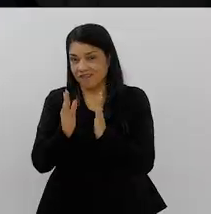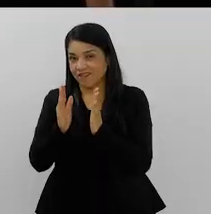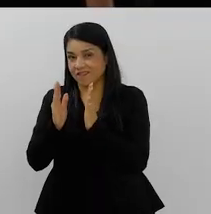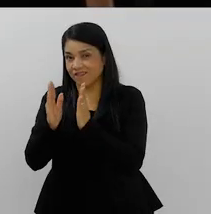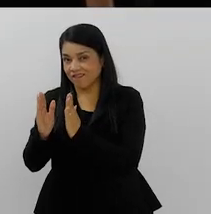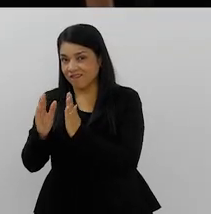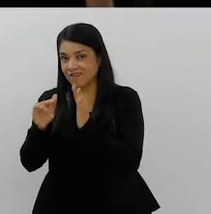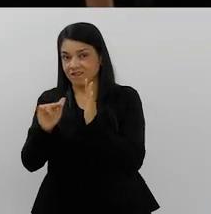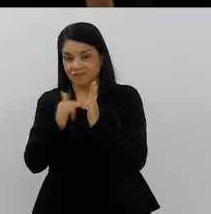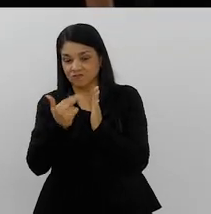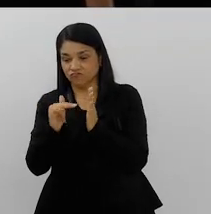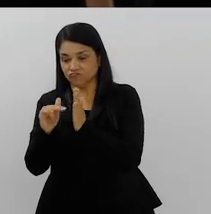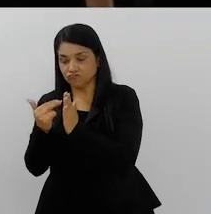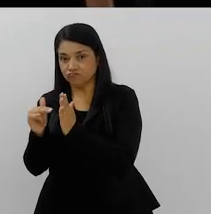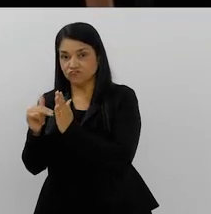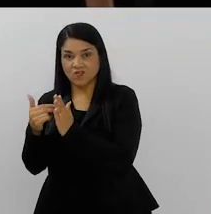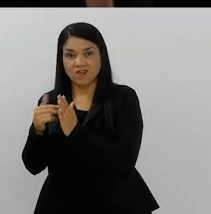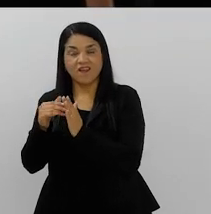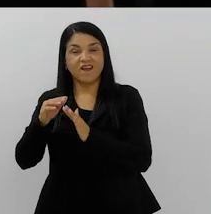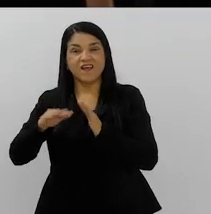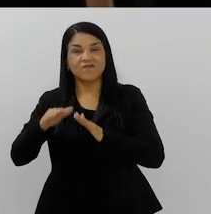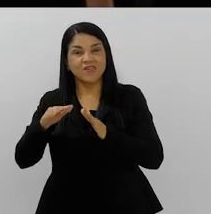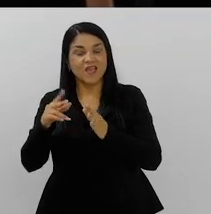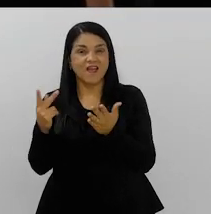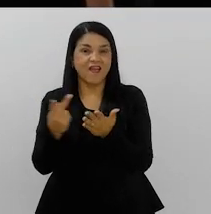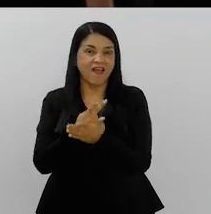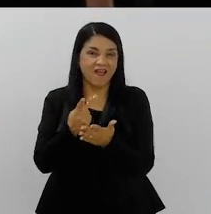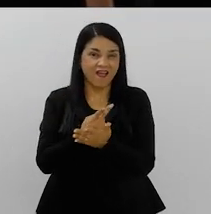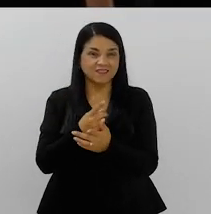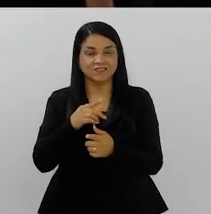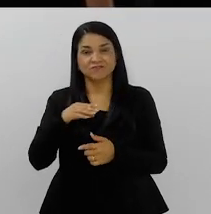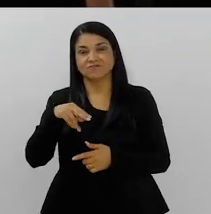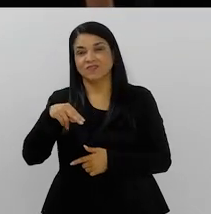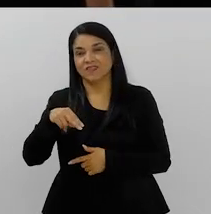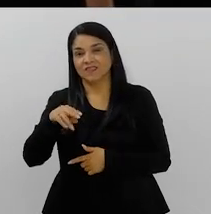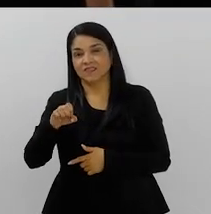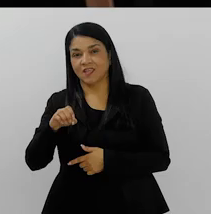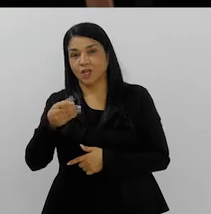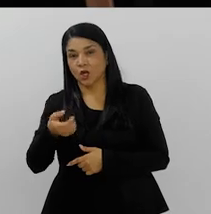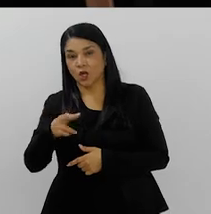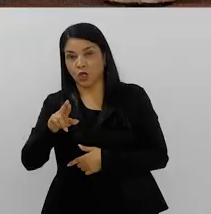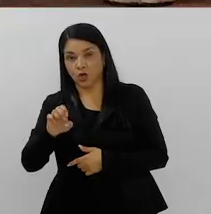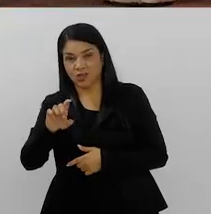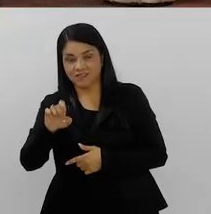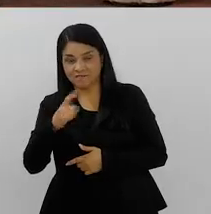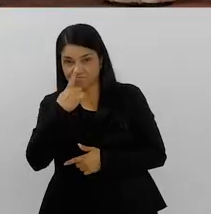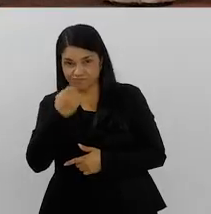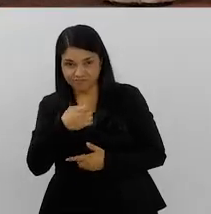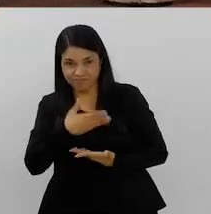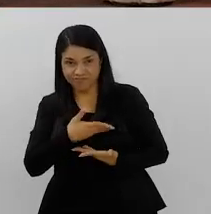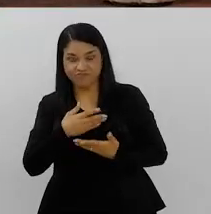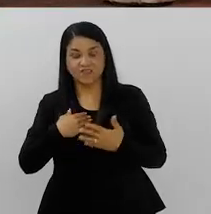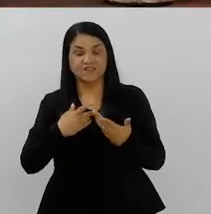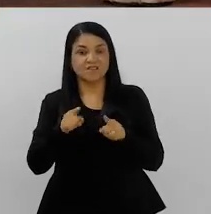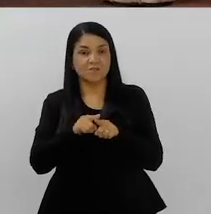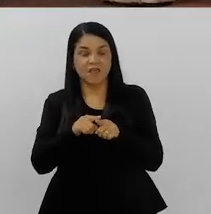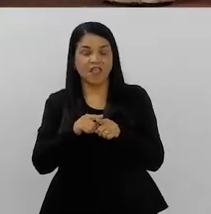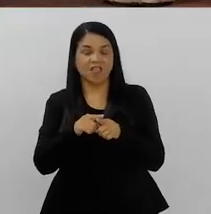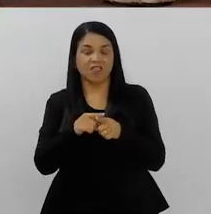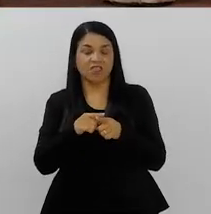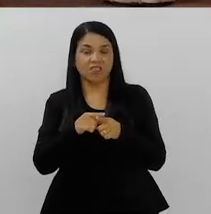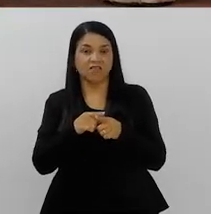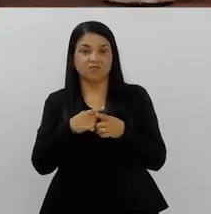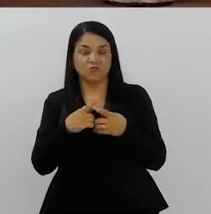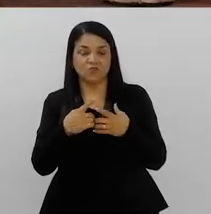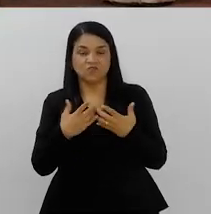etapas e que nem sempre dão certo tem problema de necrose tem problema de rejeição Então foi uma